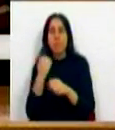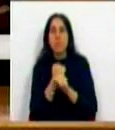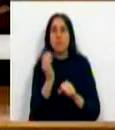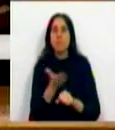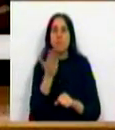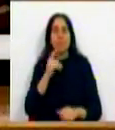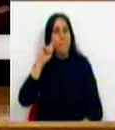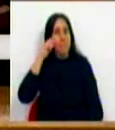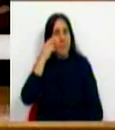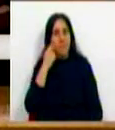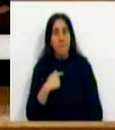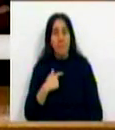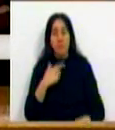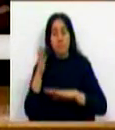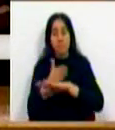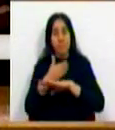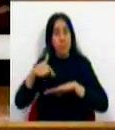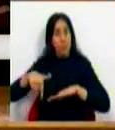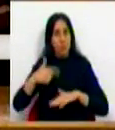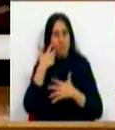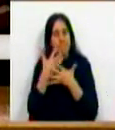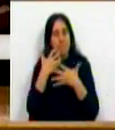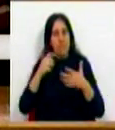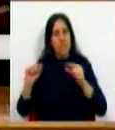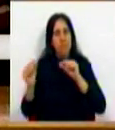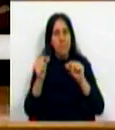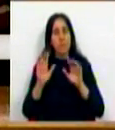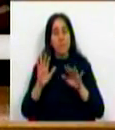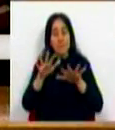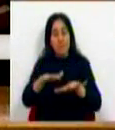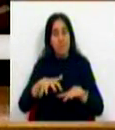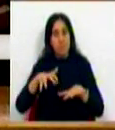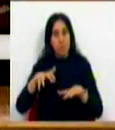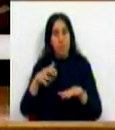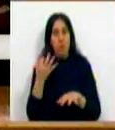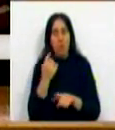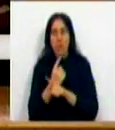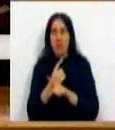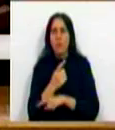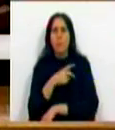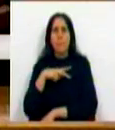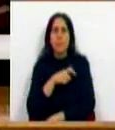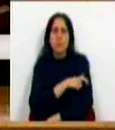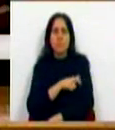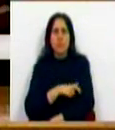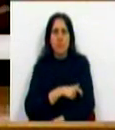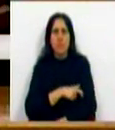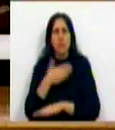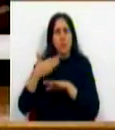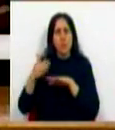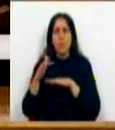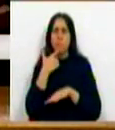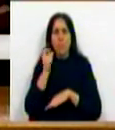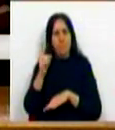Esta linha dividiu-nos hoje claramente neste debate. Mas ninguém neste hemiciclo que representa o país terá o direito de se excluir de ser